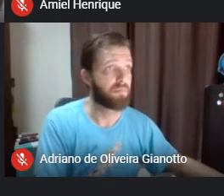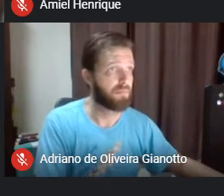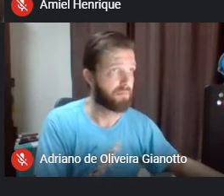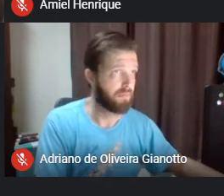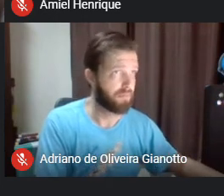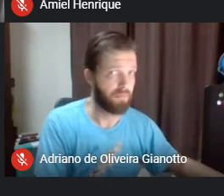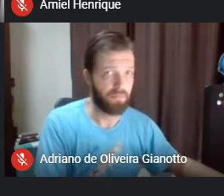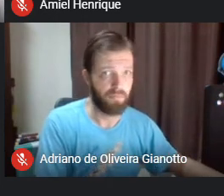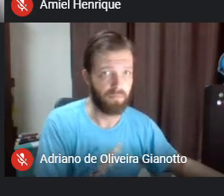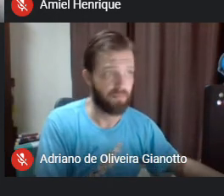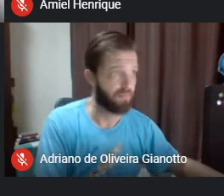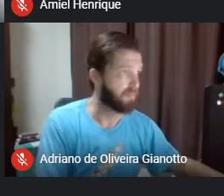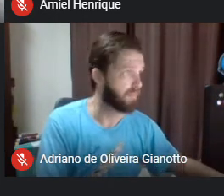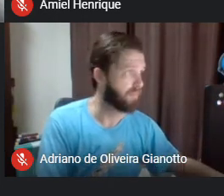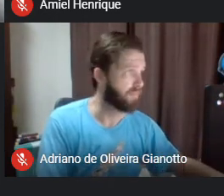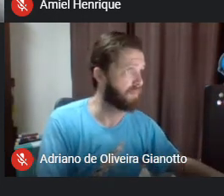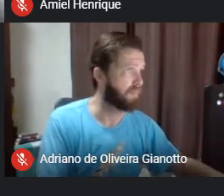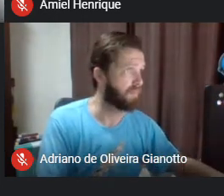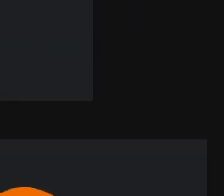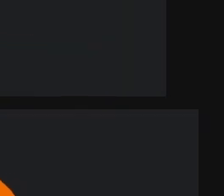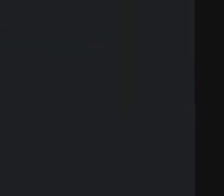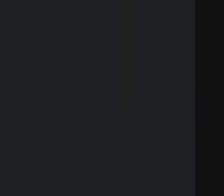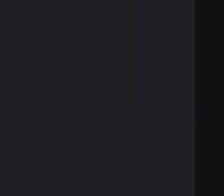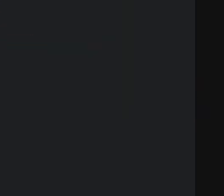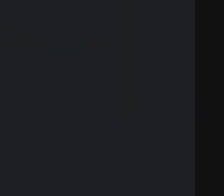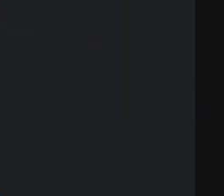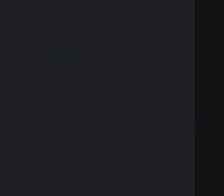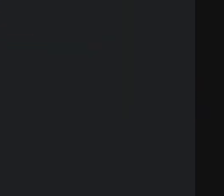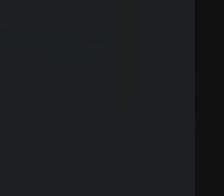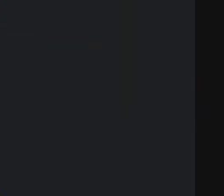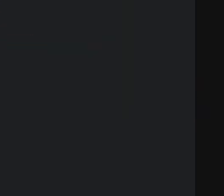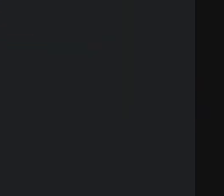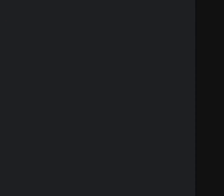consigo acompanhar os comentários aqui.